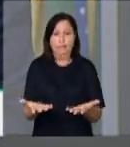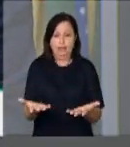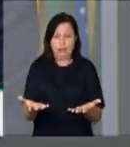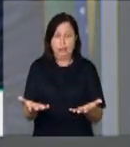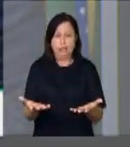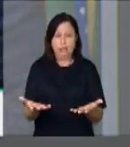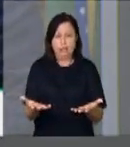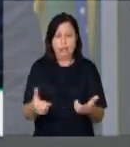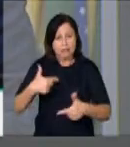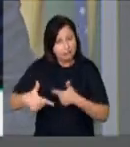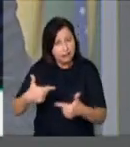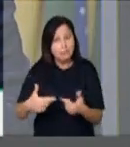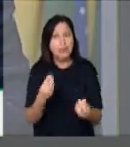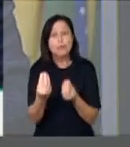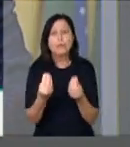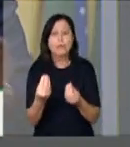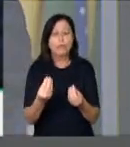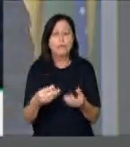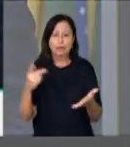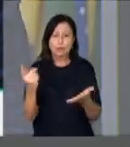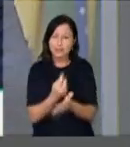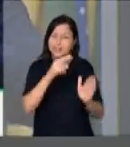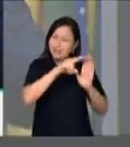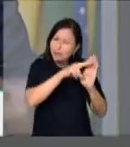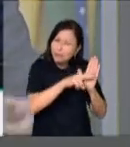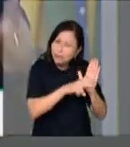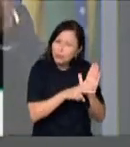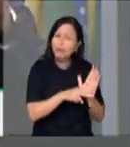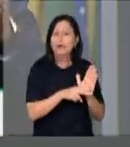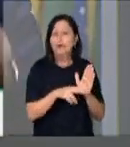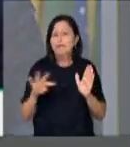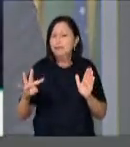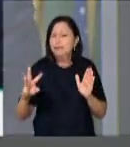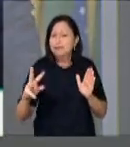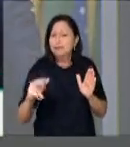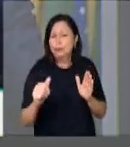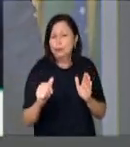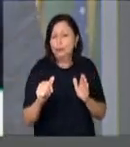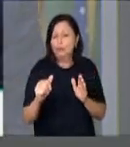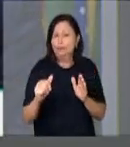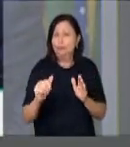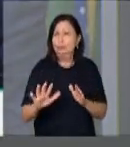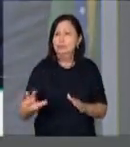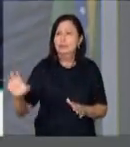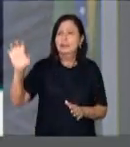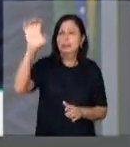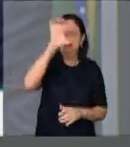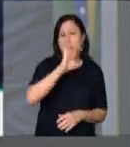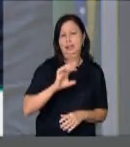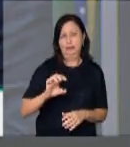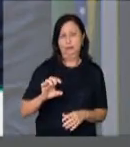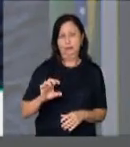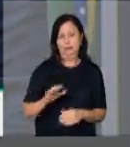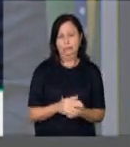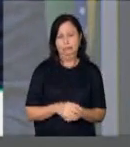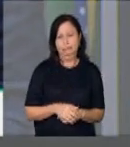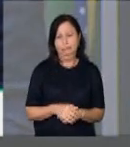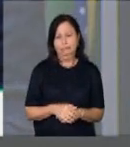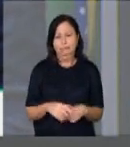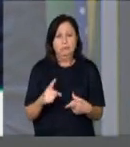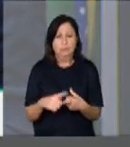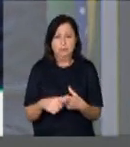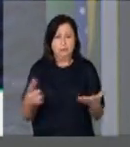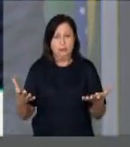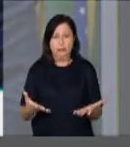que vai emitir normas padronizadas para todos os estados da federação porque